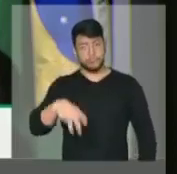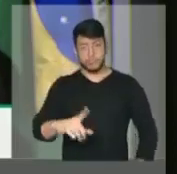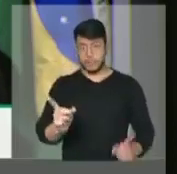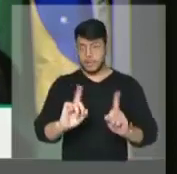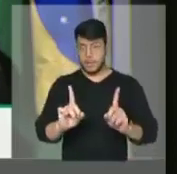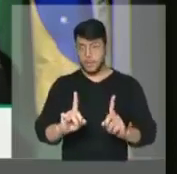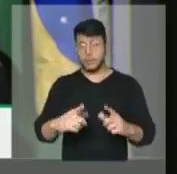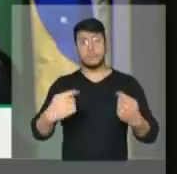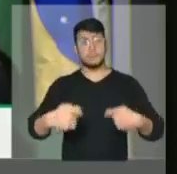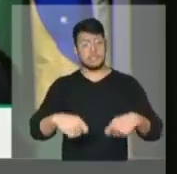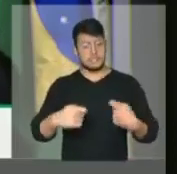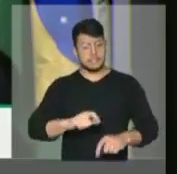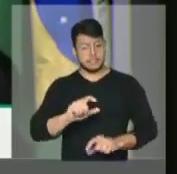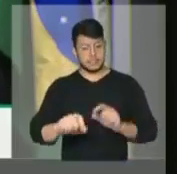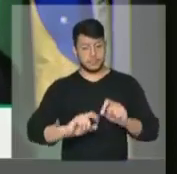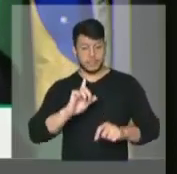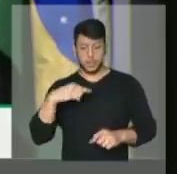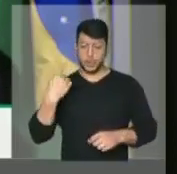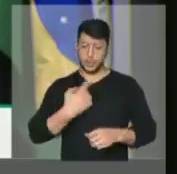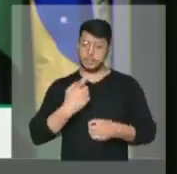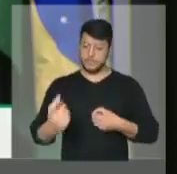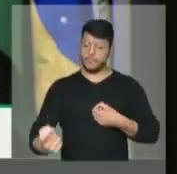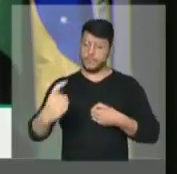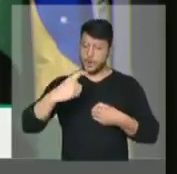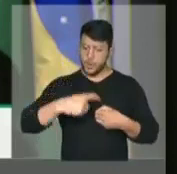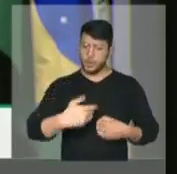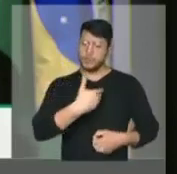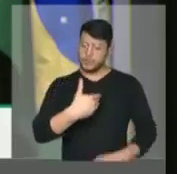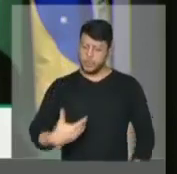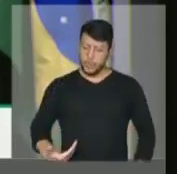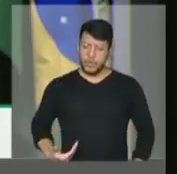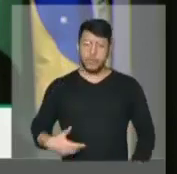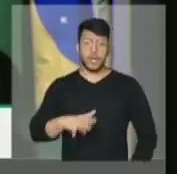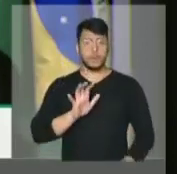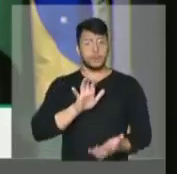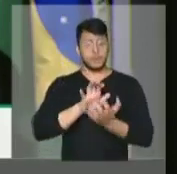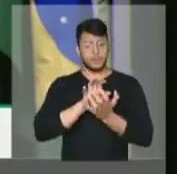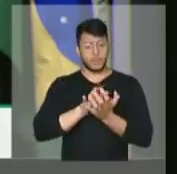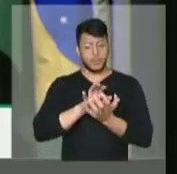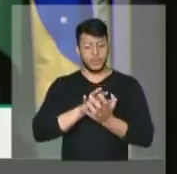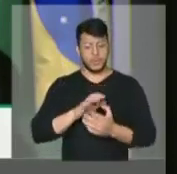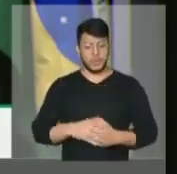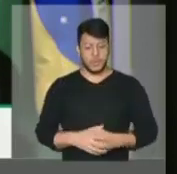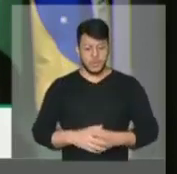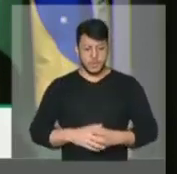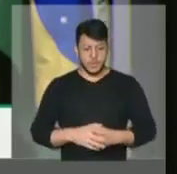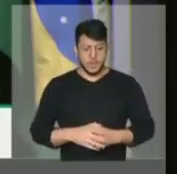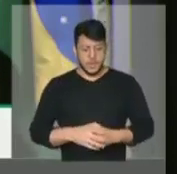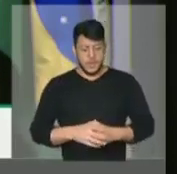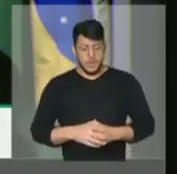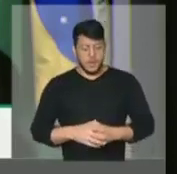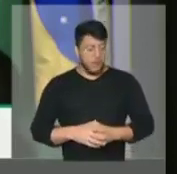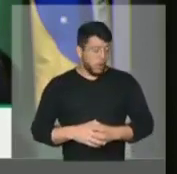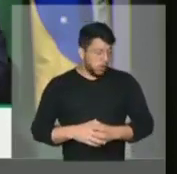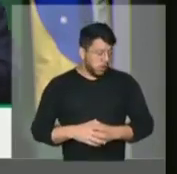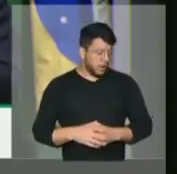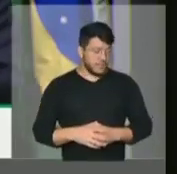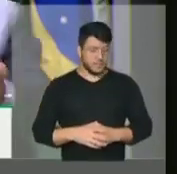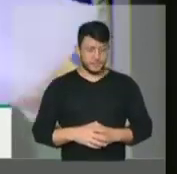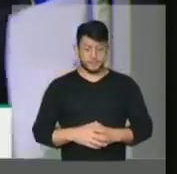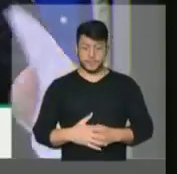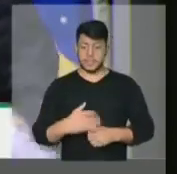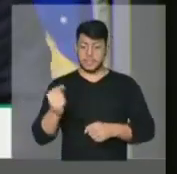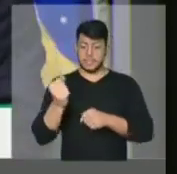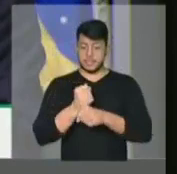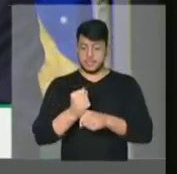ao comando do governo de Pernambuco. Ainda nesse ano, em